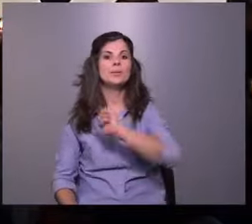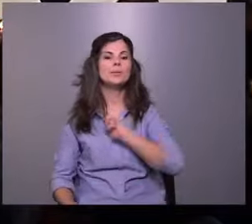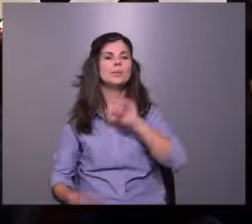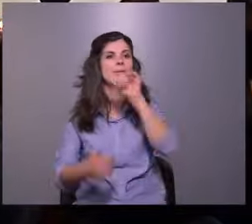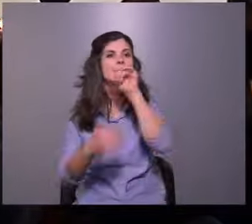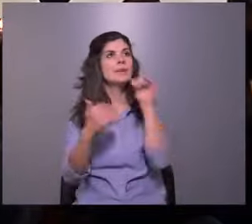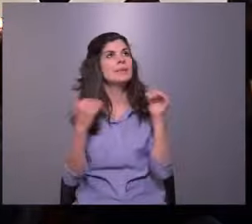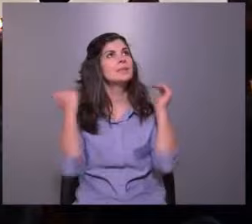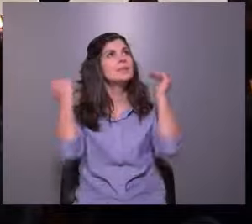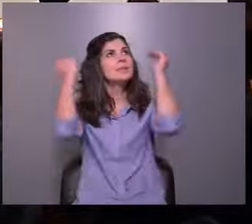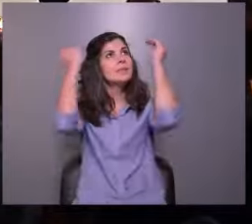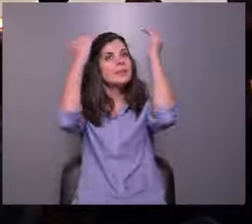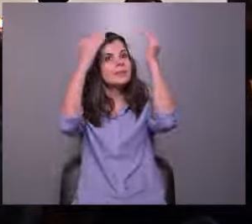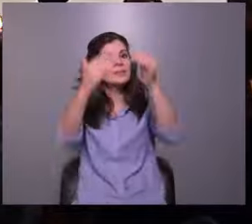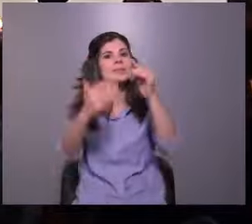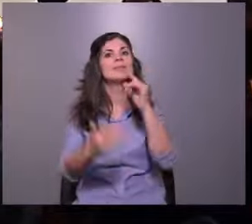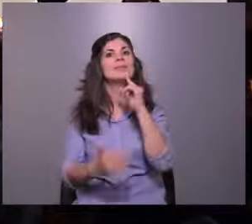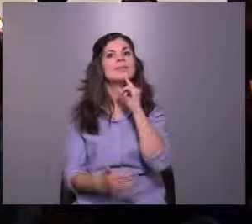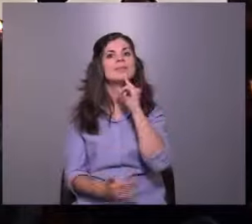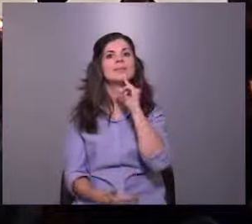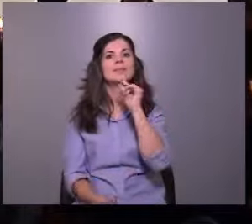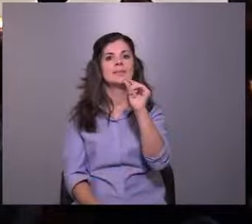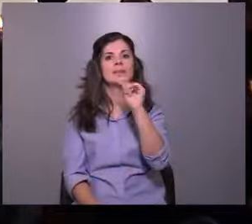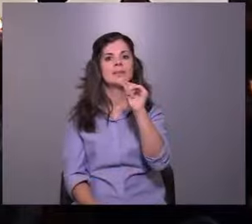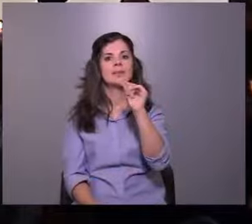do vosso amor.